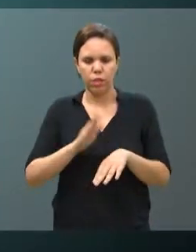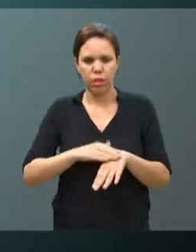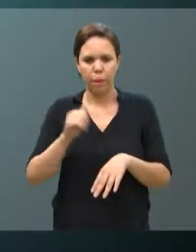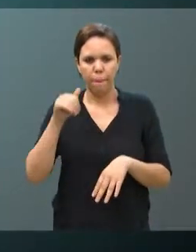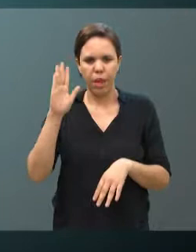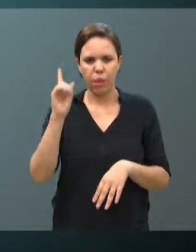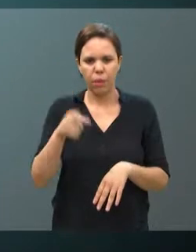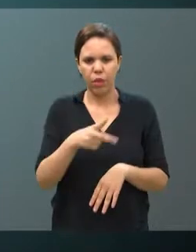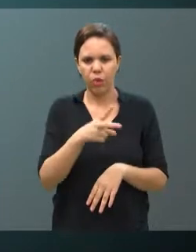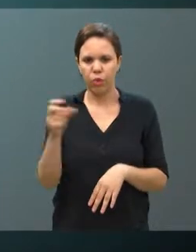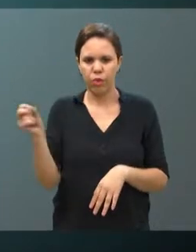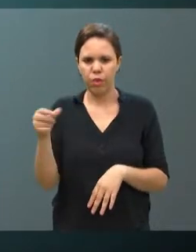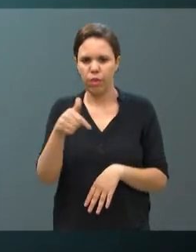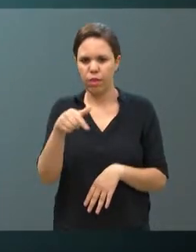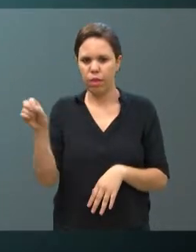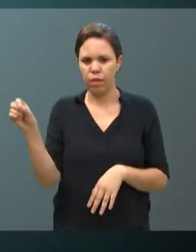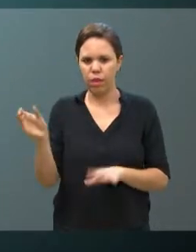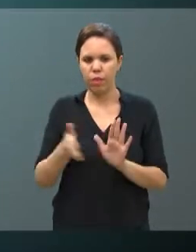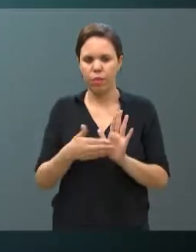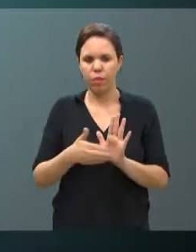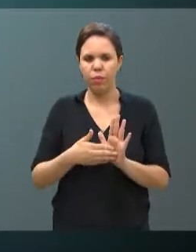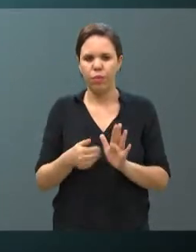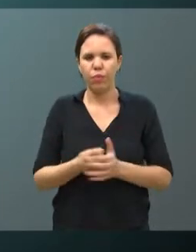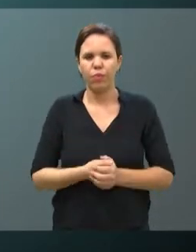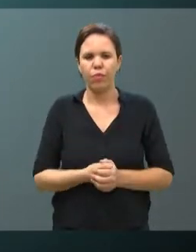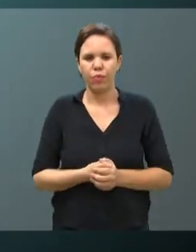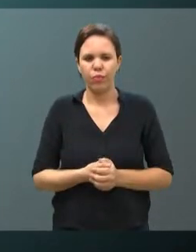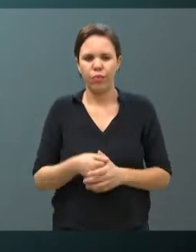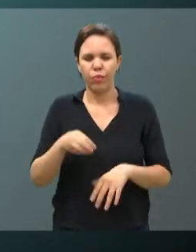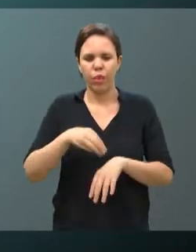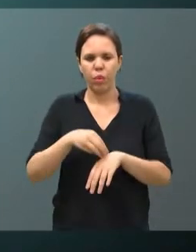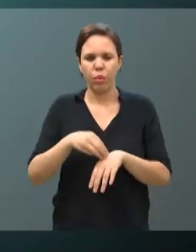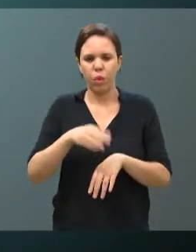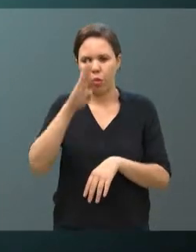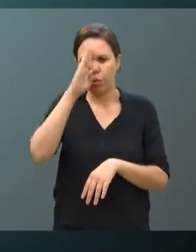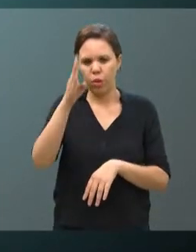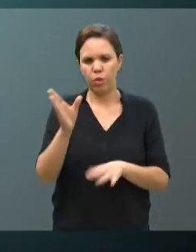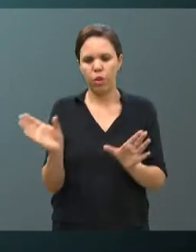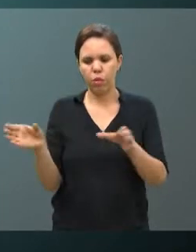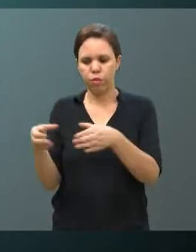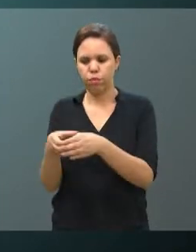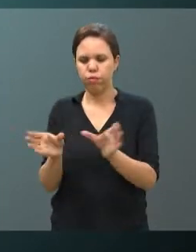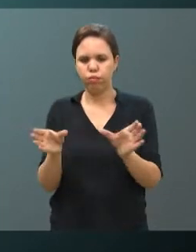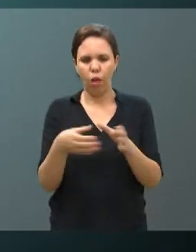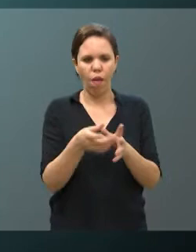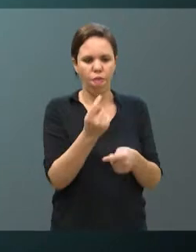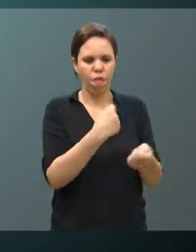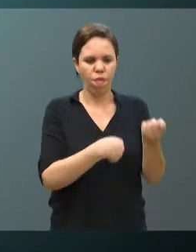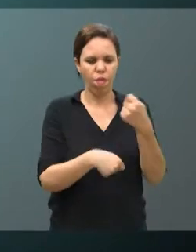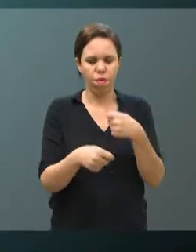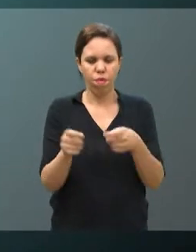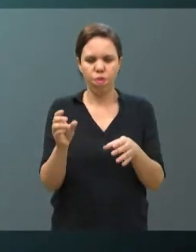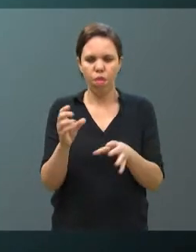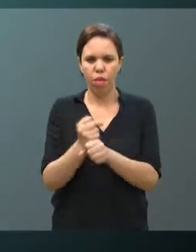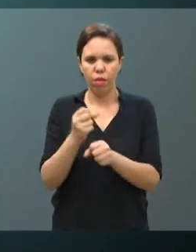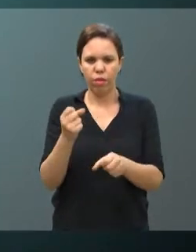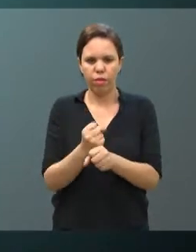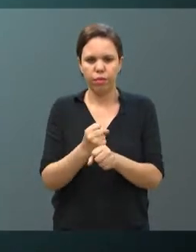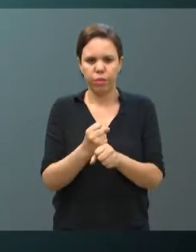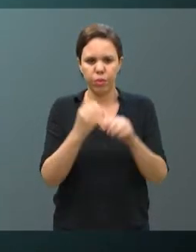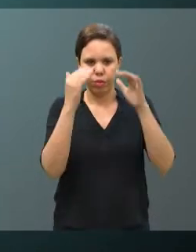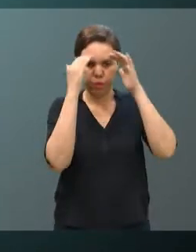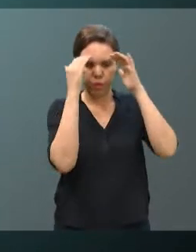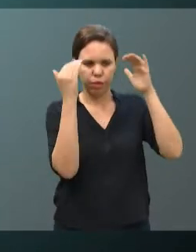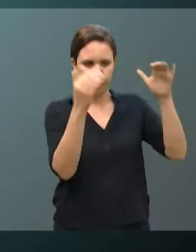mais de 1.270 proposições. É membro titular das comissões de Finanças e Orçamento e de